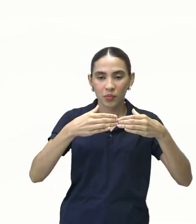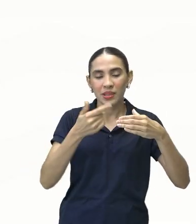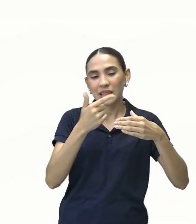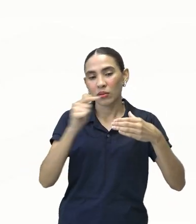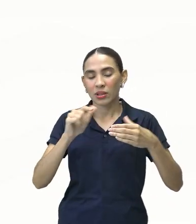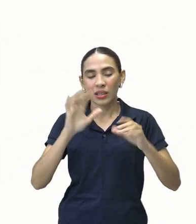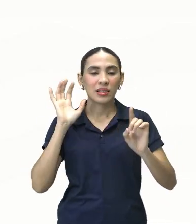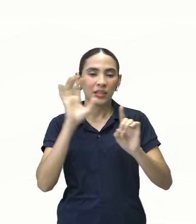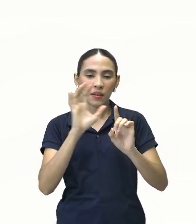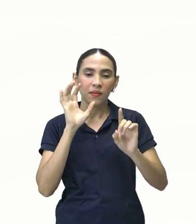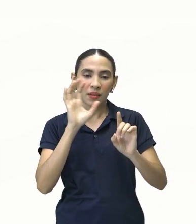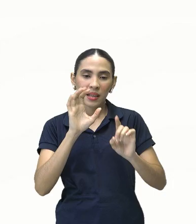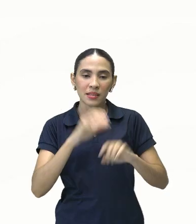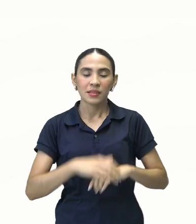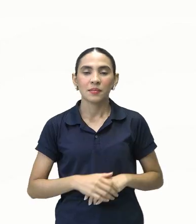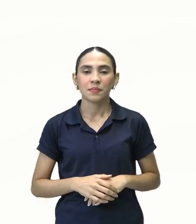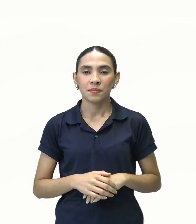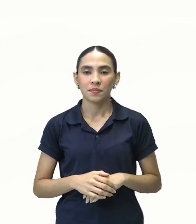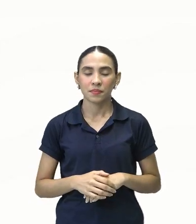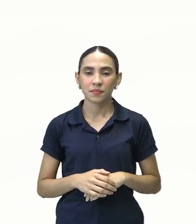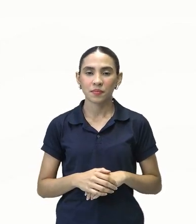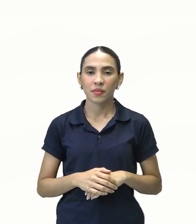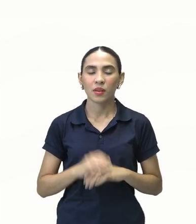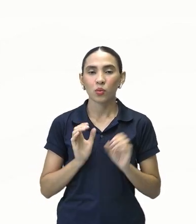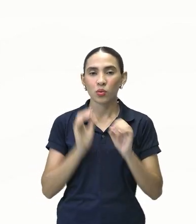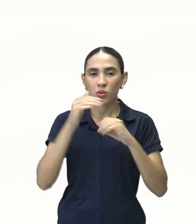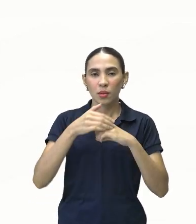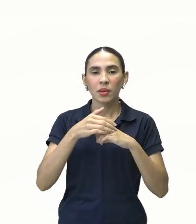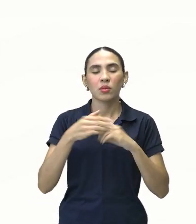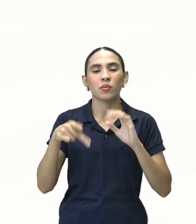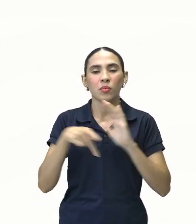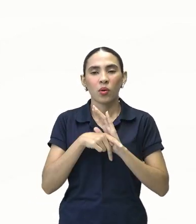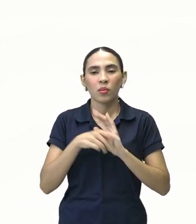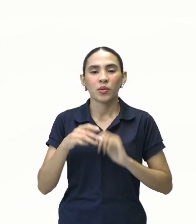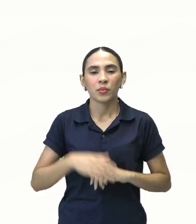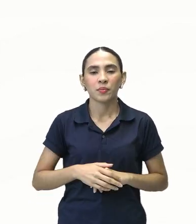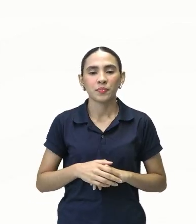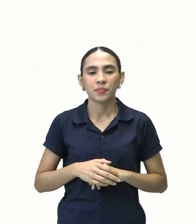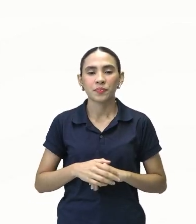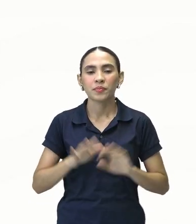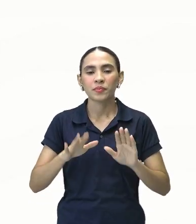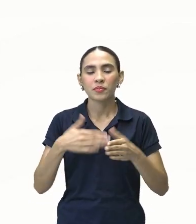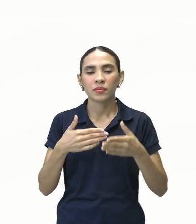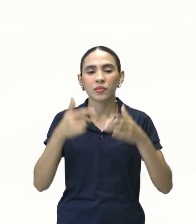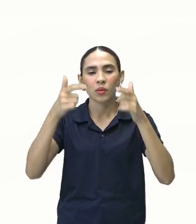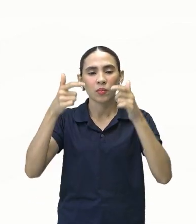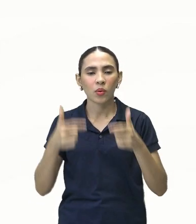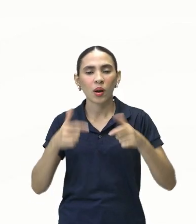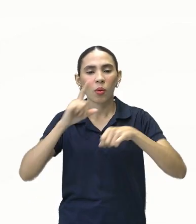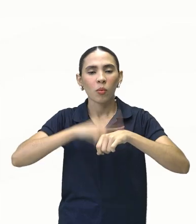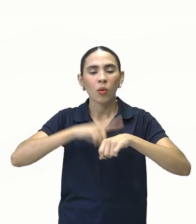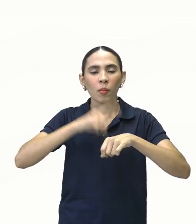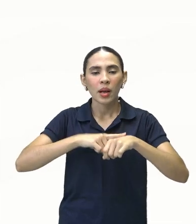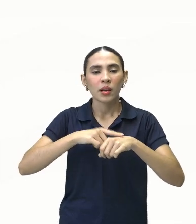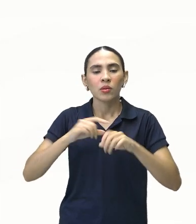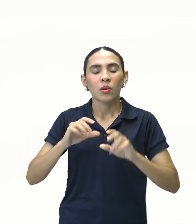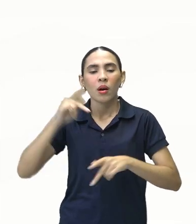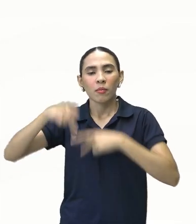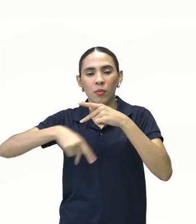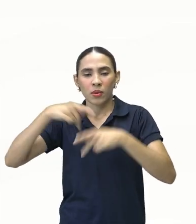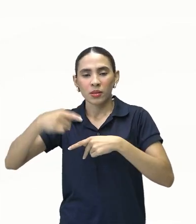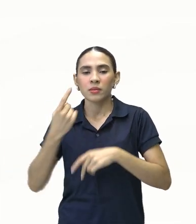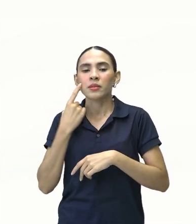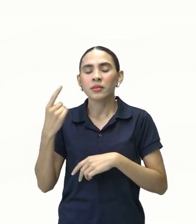condição do isolamento físico, em um determinado momento, essa